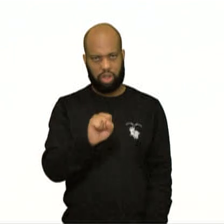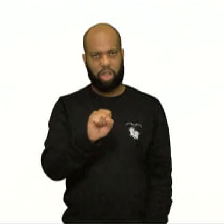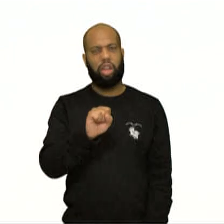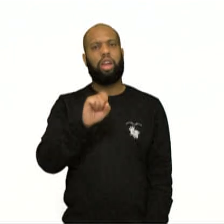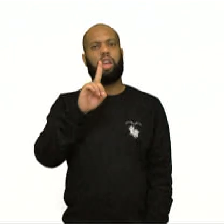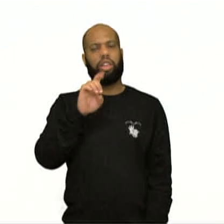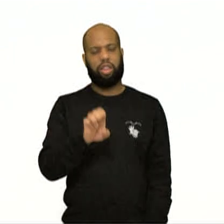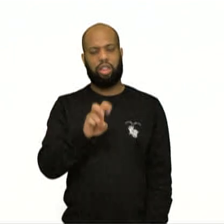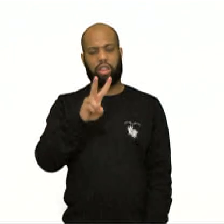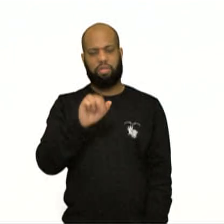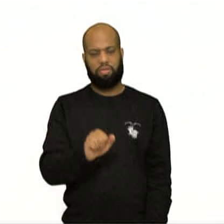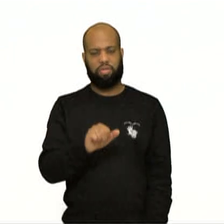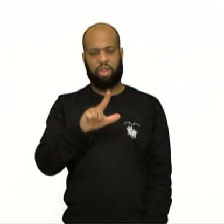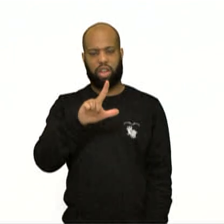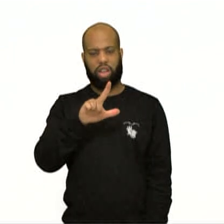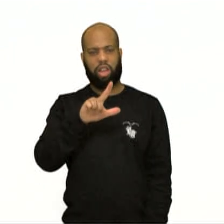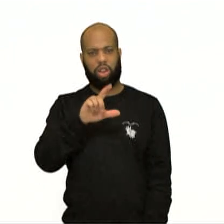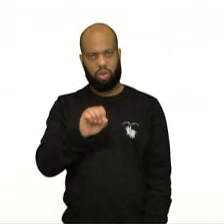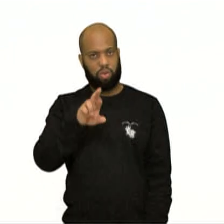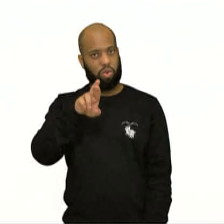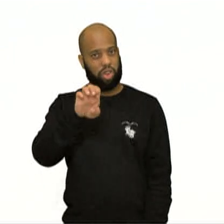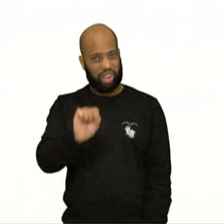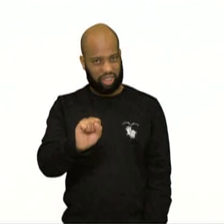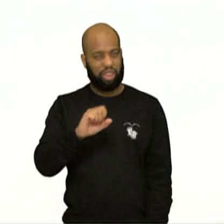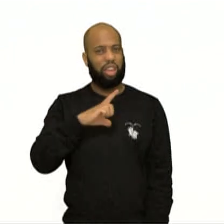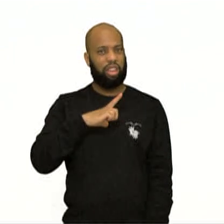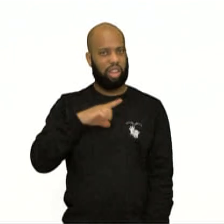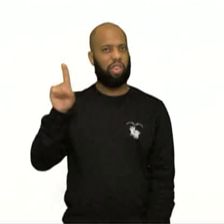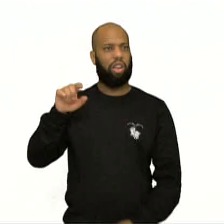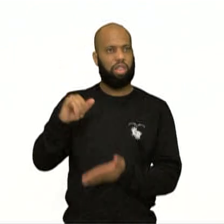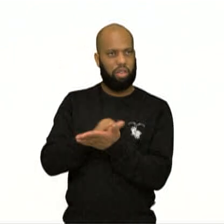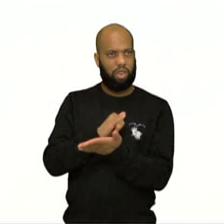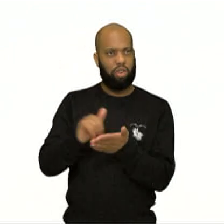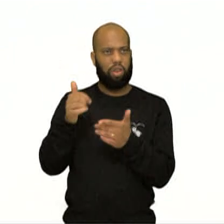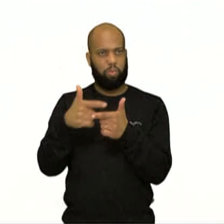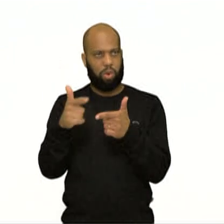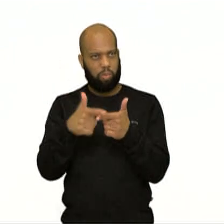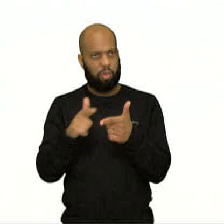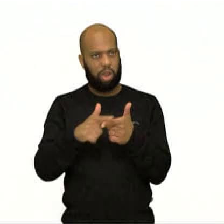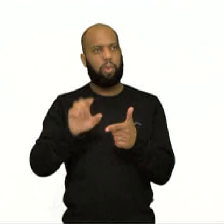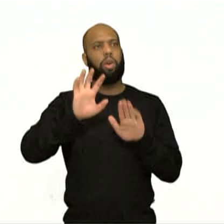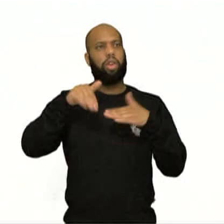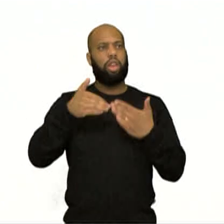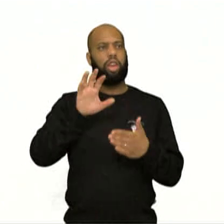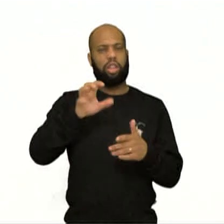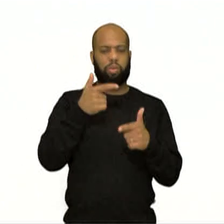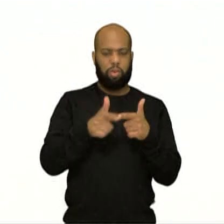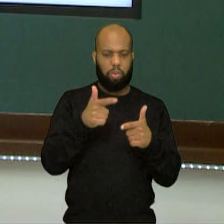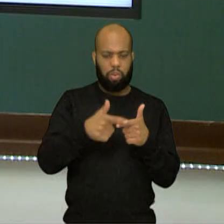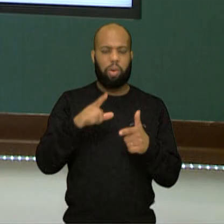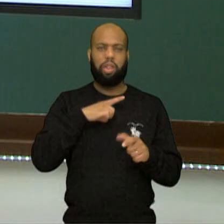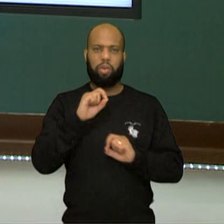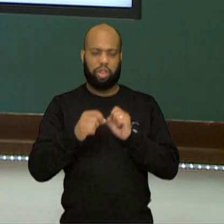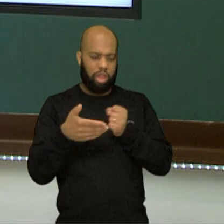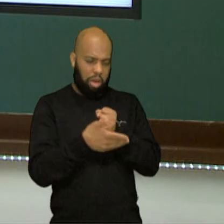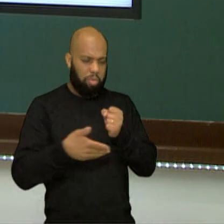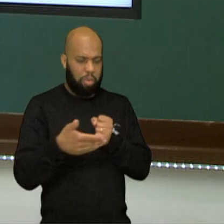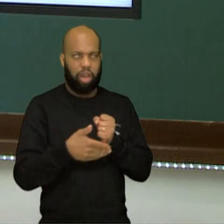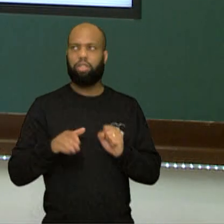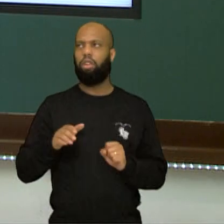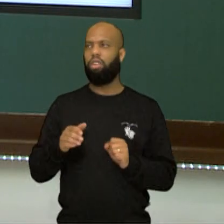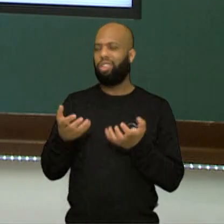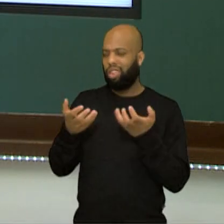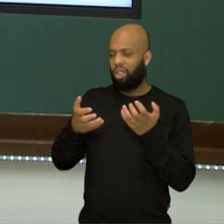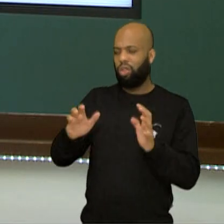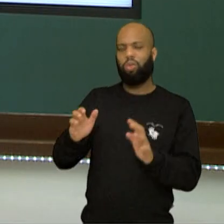série de problemas, uma série de tragédias. Então essas tragédias, esses problemas que deram base para falar, a gente não quer